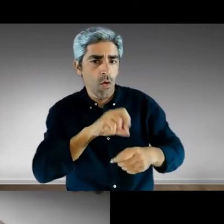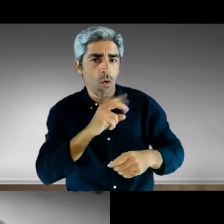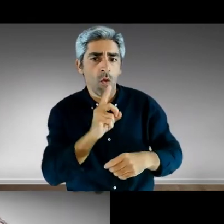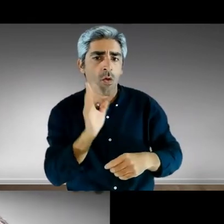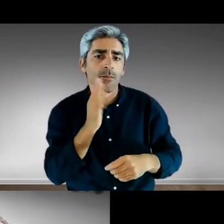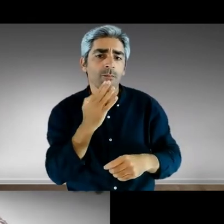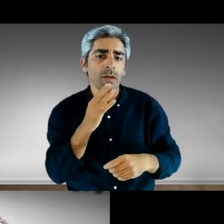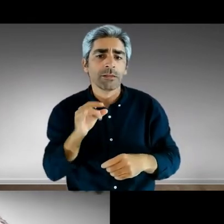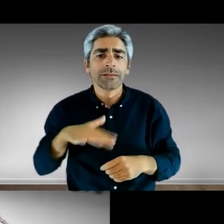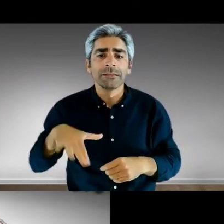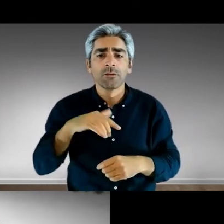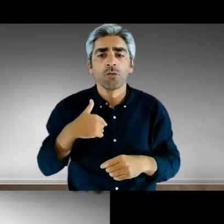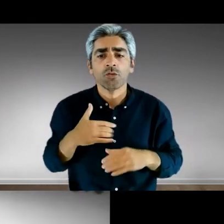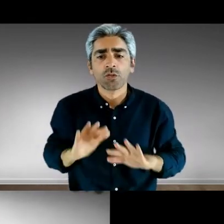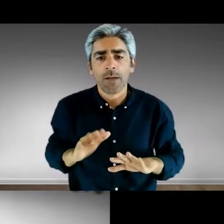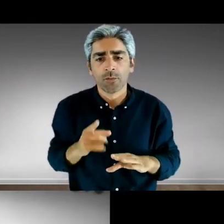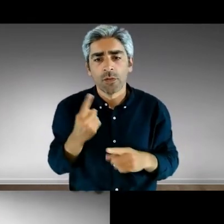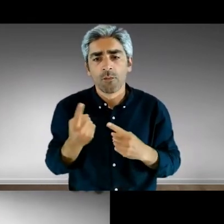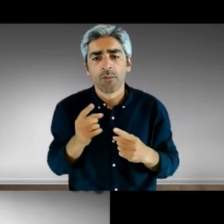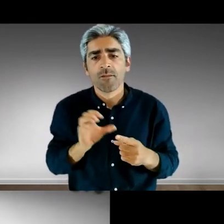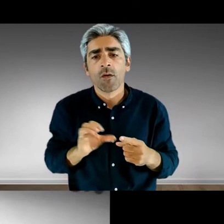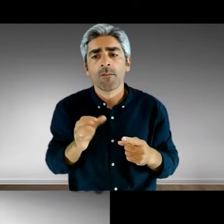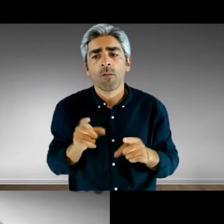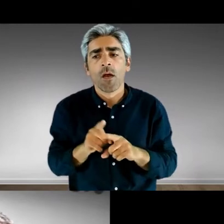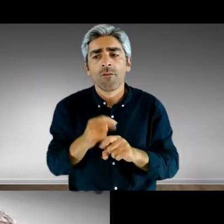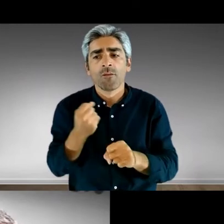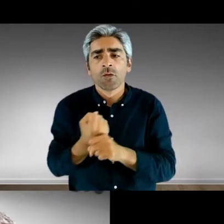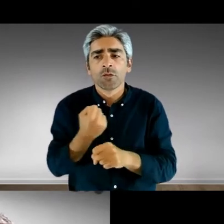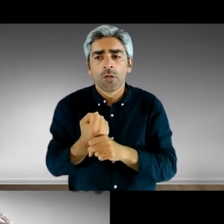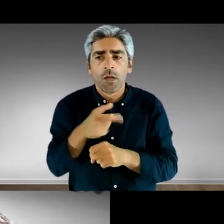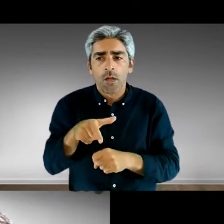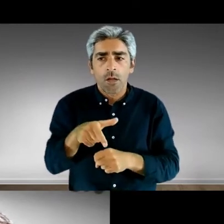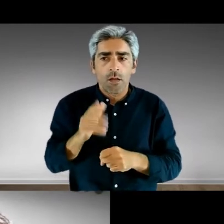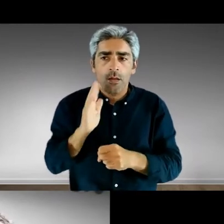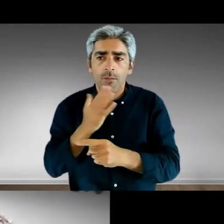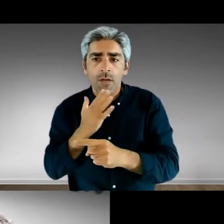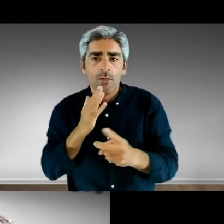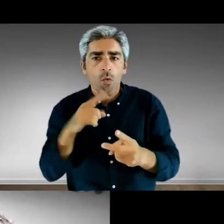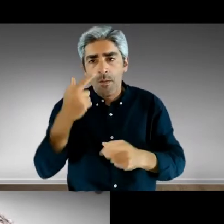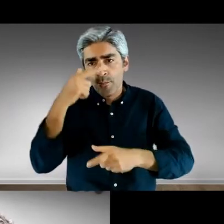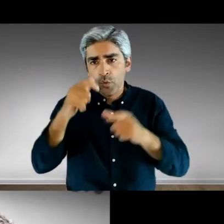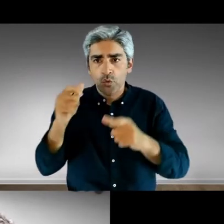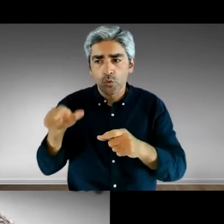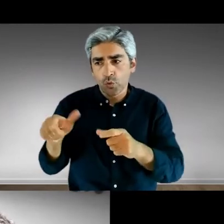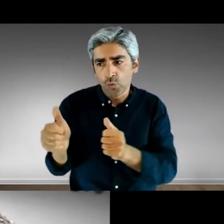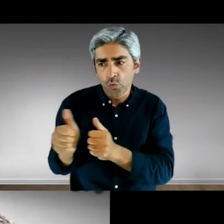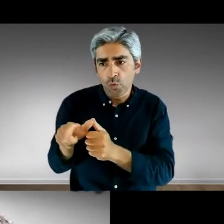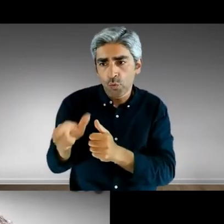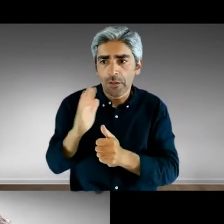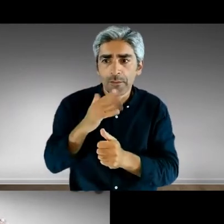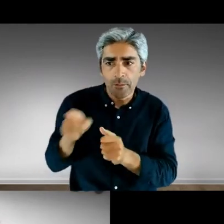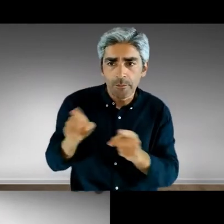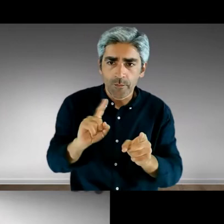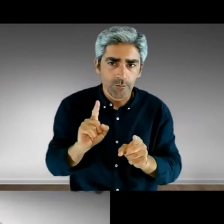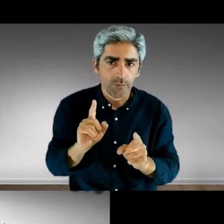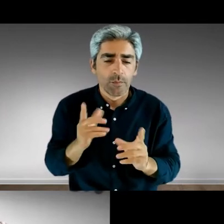unicamente do sítio onde nós estamos, de alguma forma, a funcionar perante outro tipo de pessoas. Ou seja, há